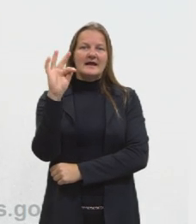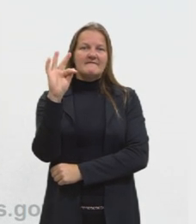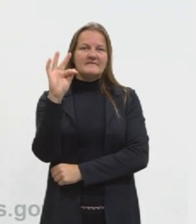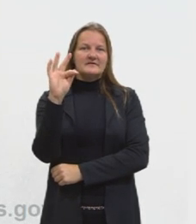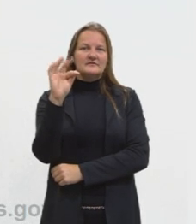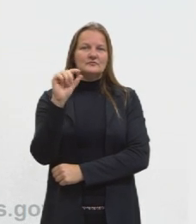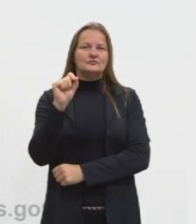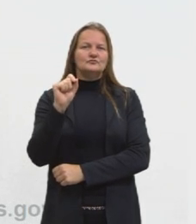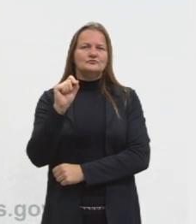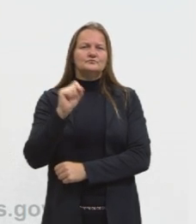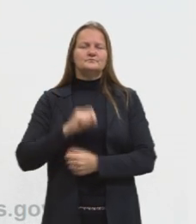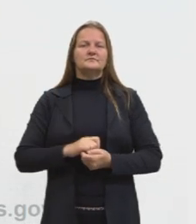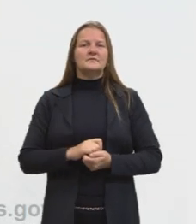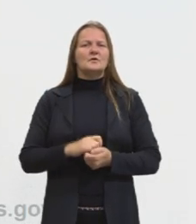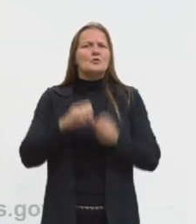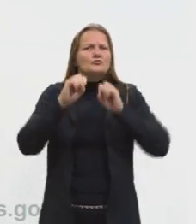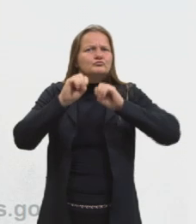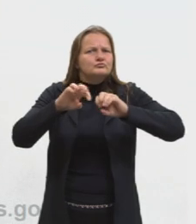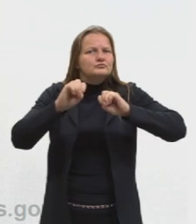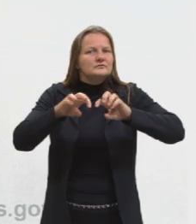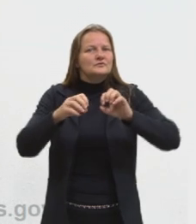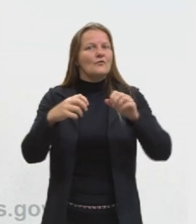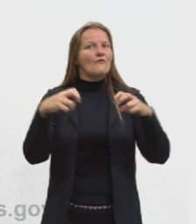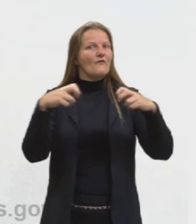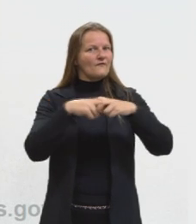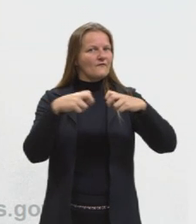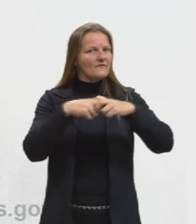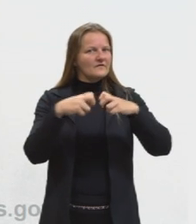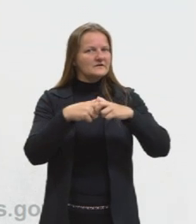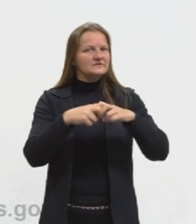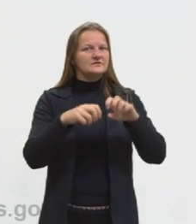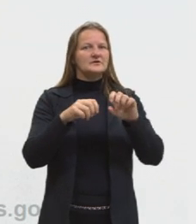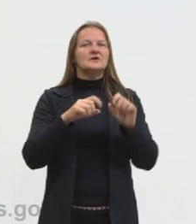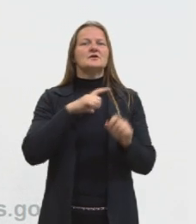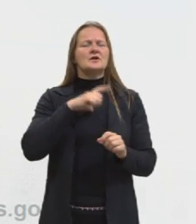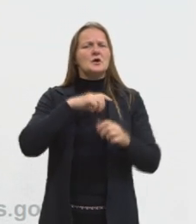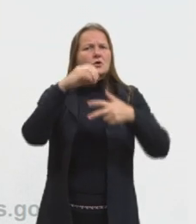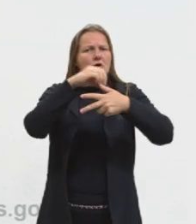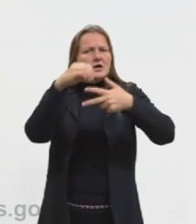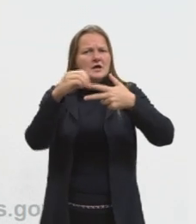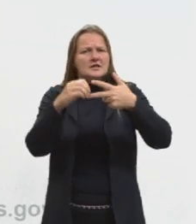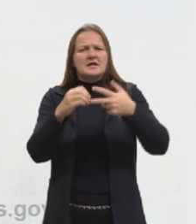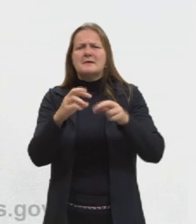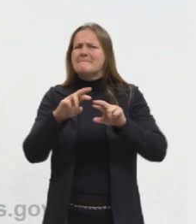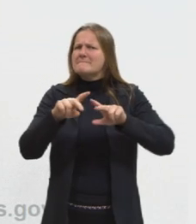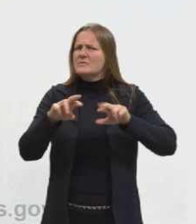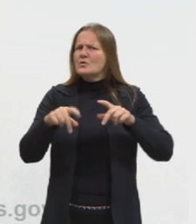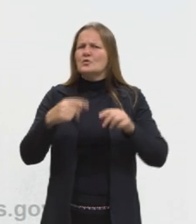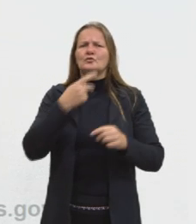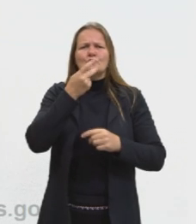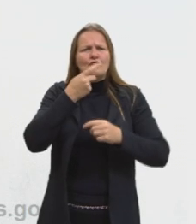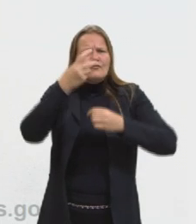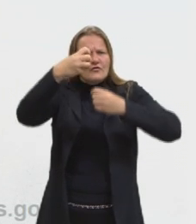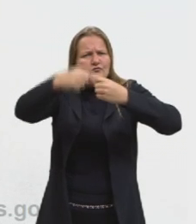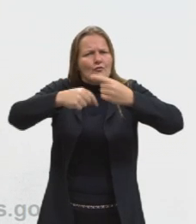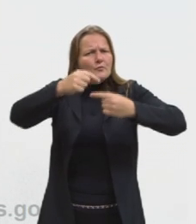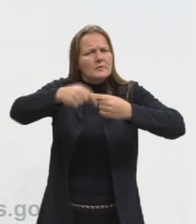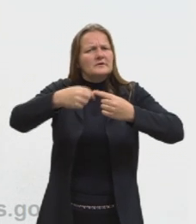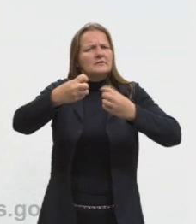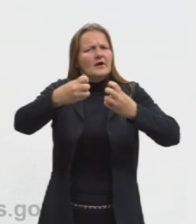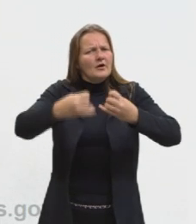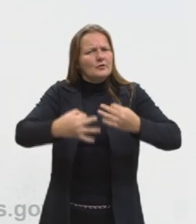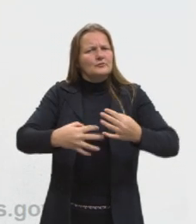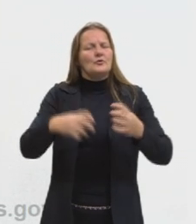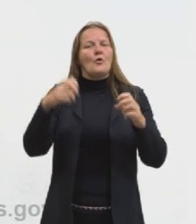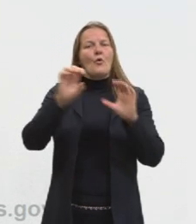para o ensino de física lá tem muitas questões do Enem também comentadas trabalhando alguns conceitos